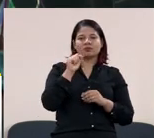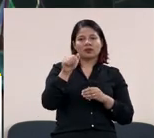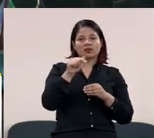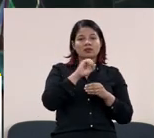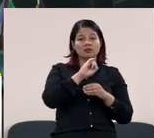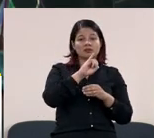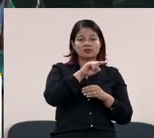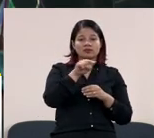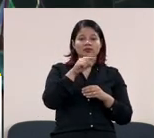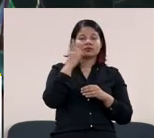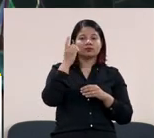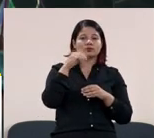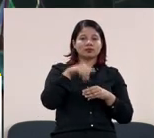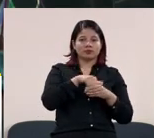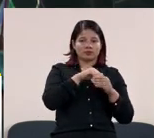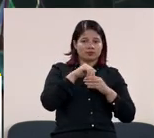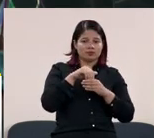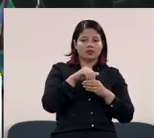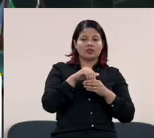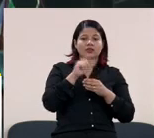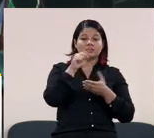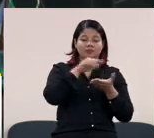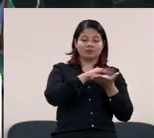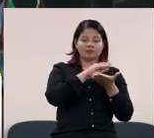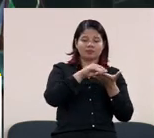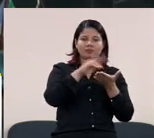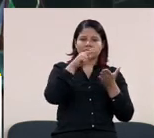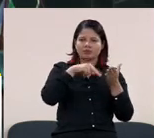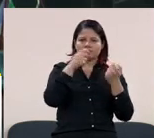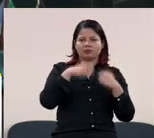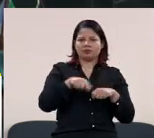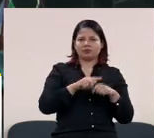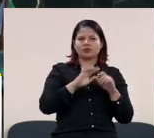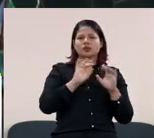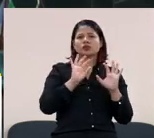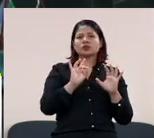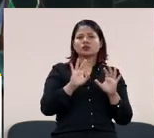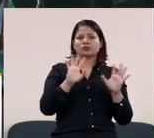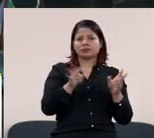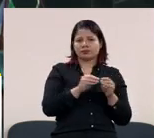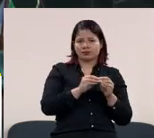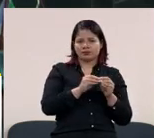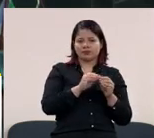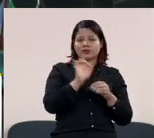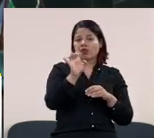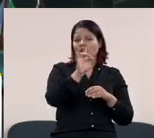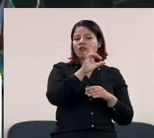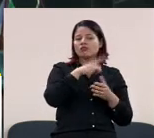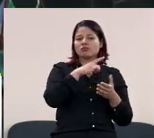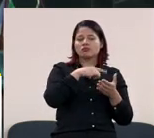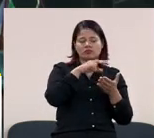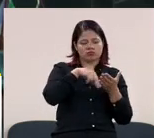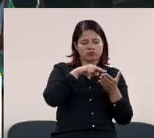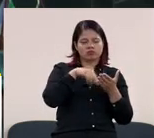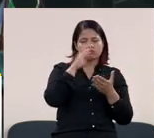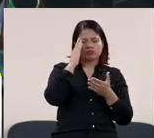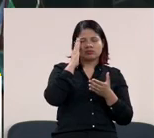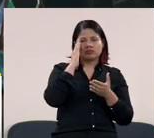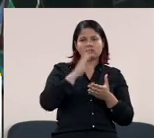apreciação para que seja dada como lida a ata, já que temos consciência do assunto que